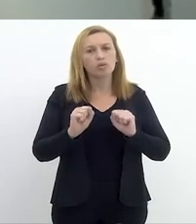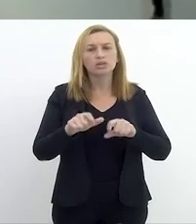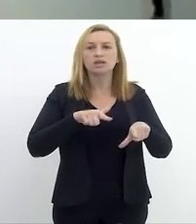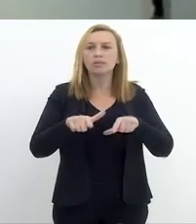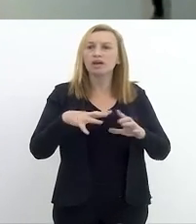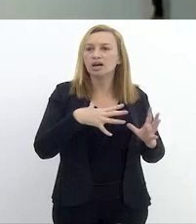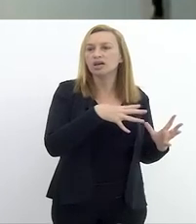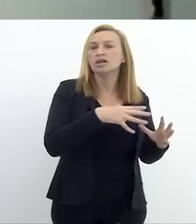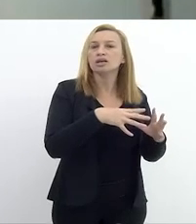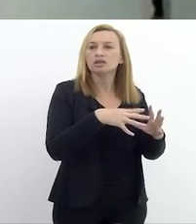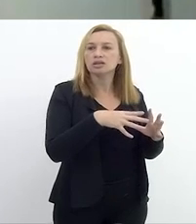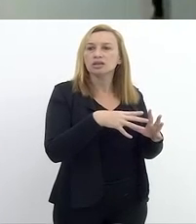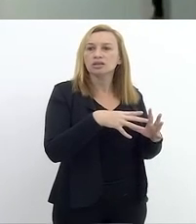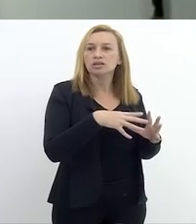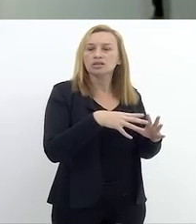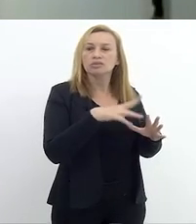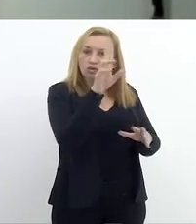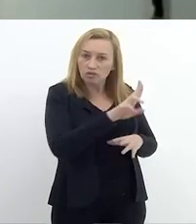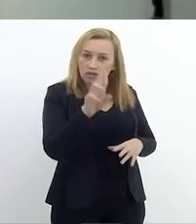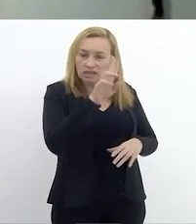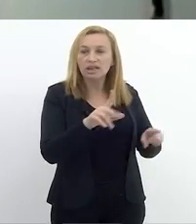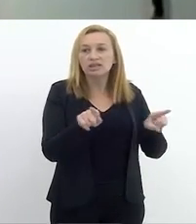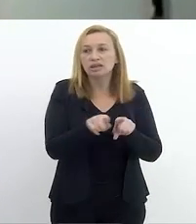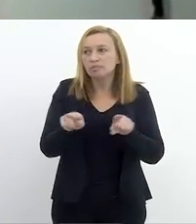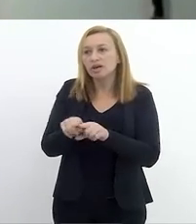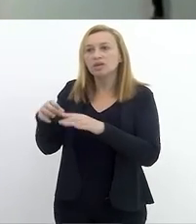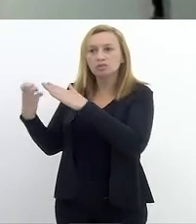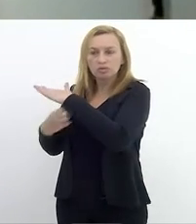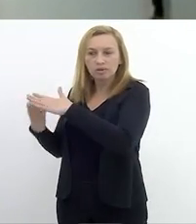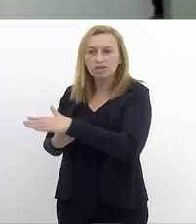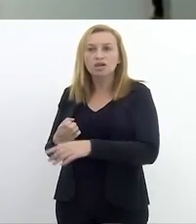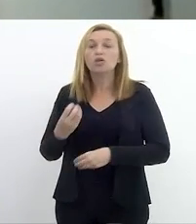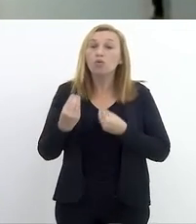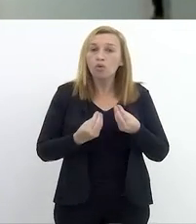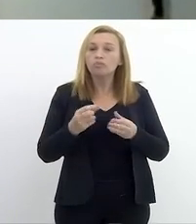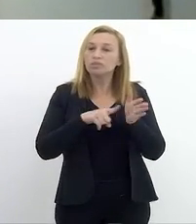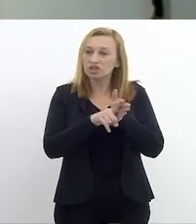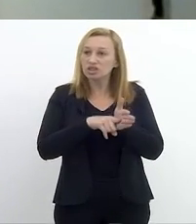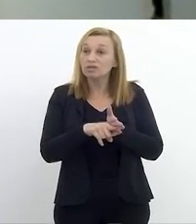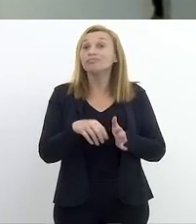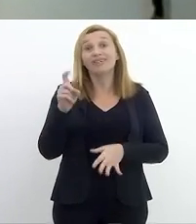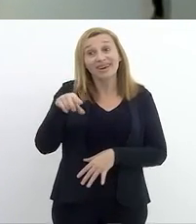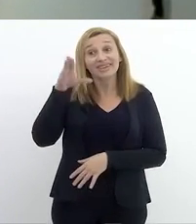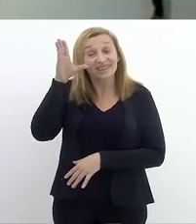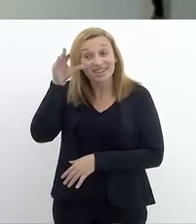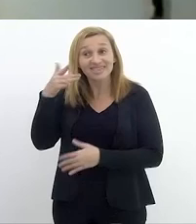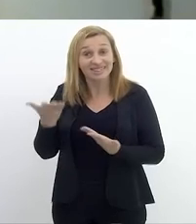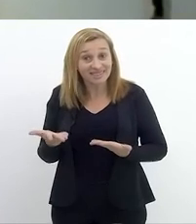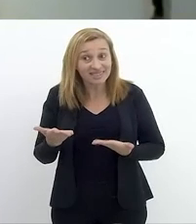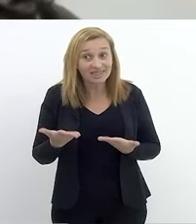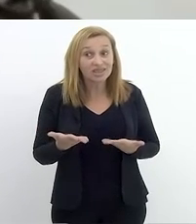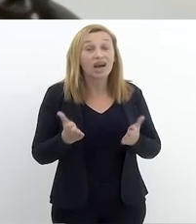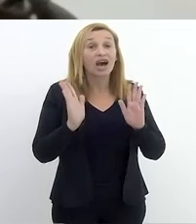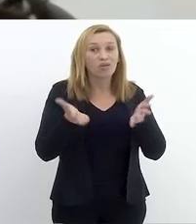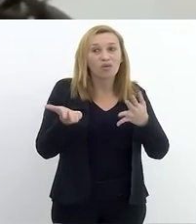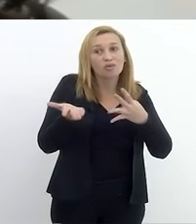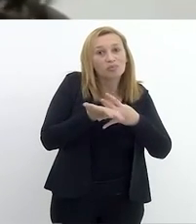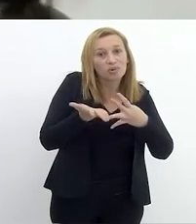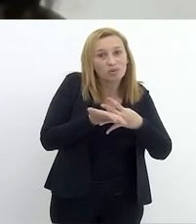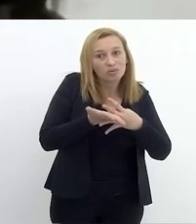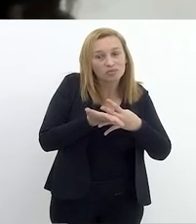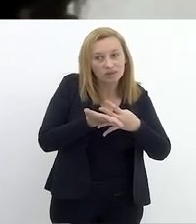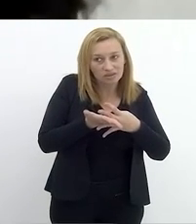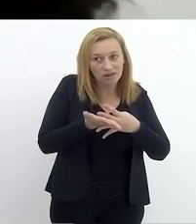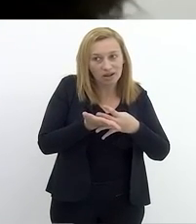carreiras, que ele pode trabalhar numa universidade ou ele pode trabalhar numa empresa como pesquisador. É muito interessante. E